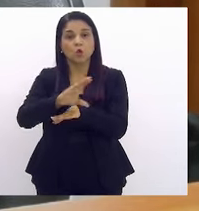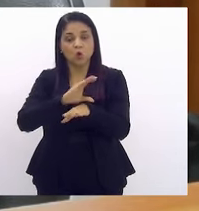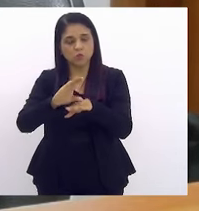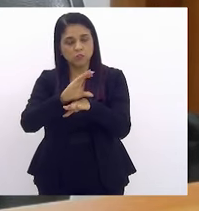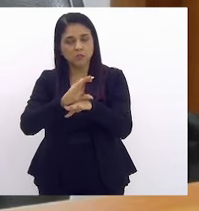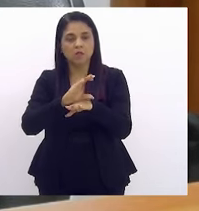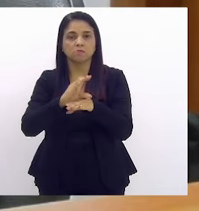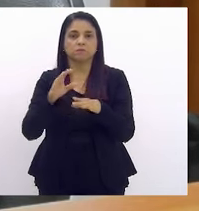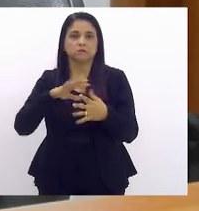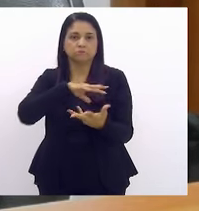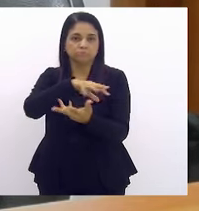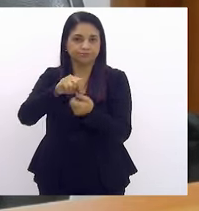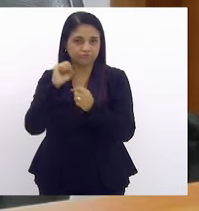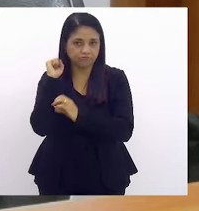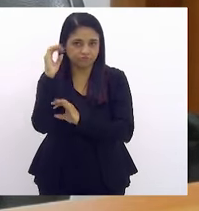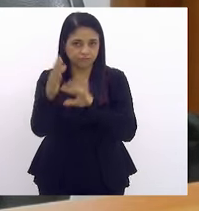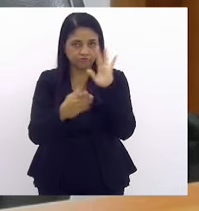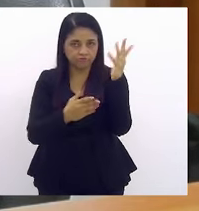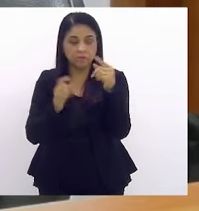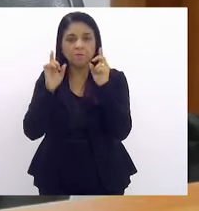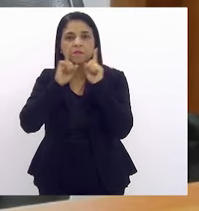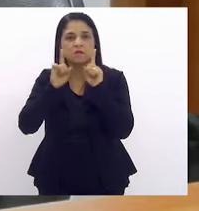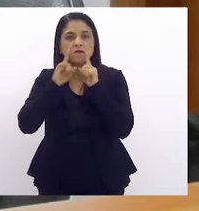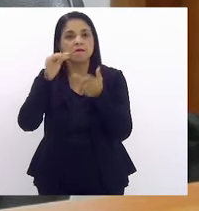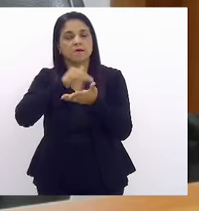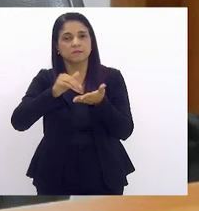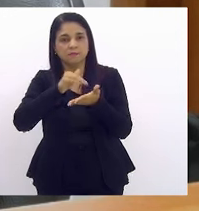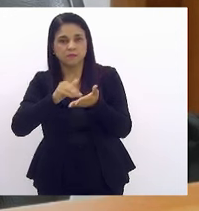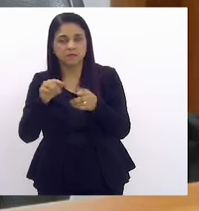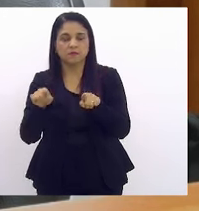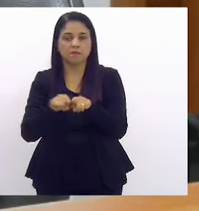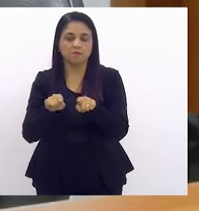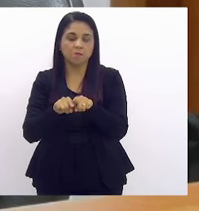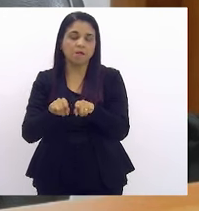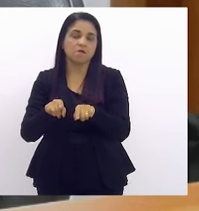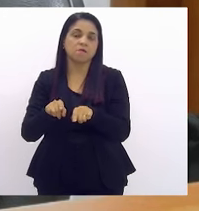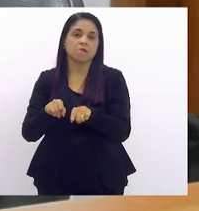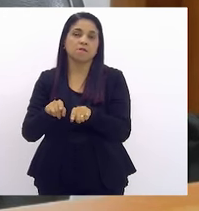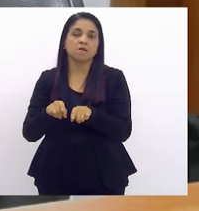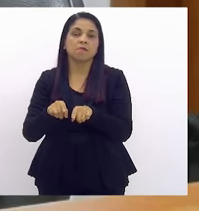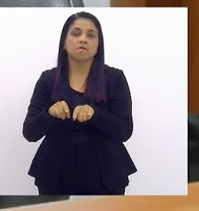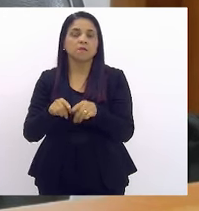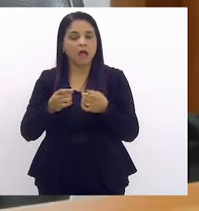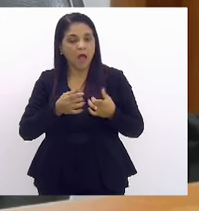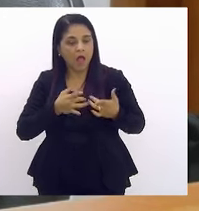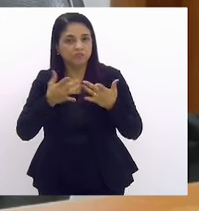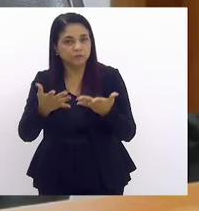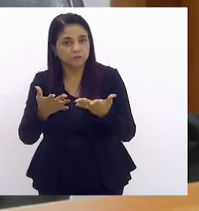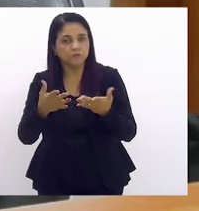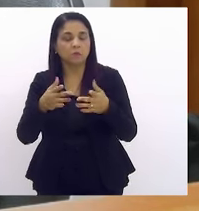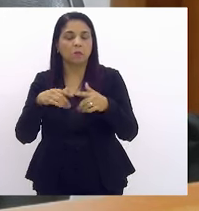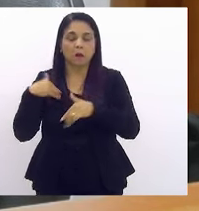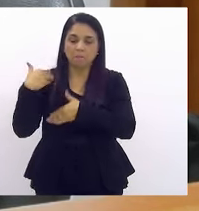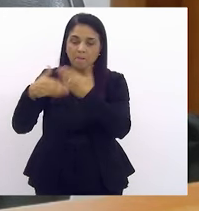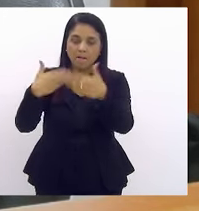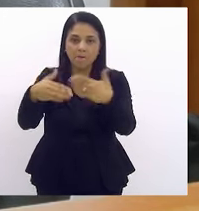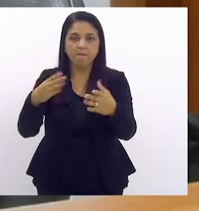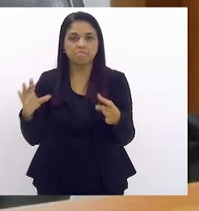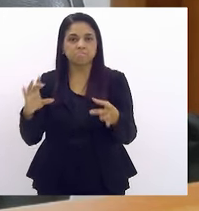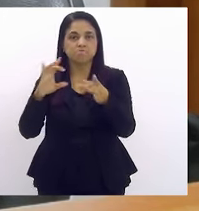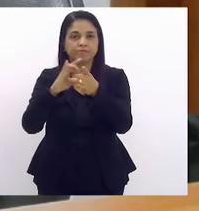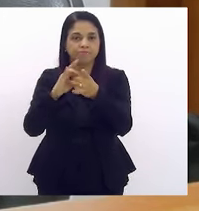Ambiente de Maricá, a Secretaria da Cidade Sustentável à disposição para que a gente possa avançar nas